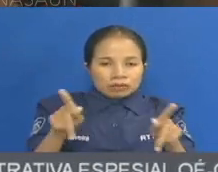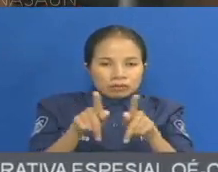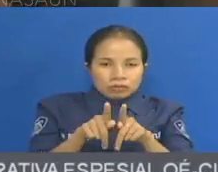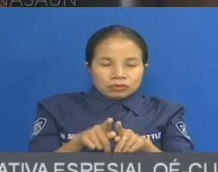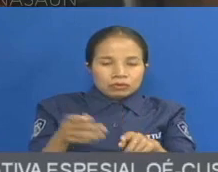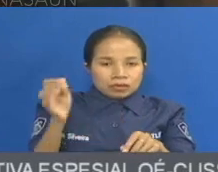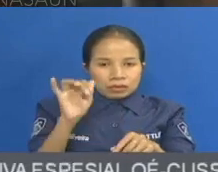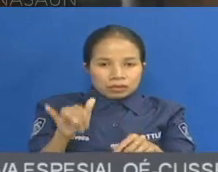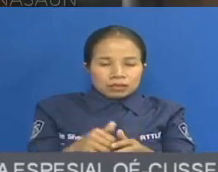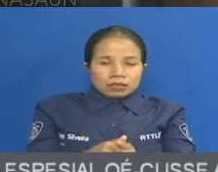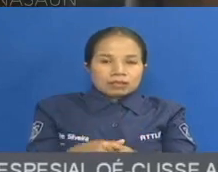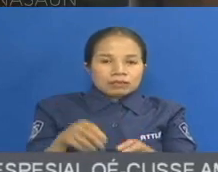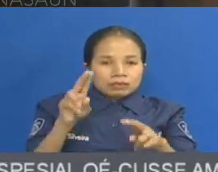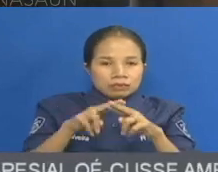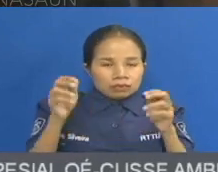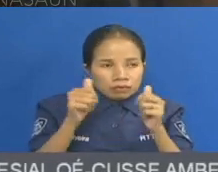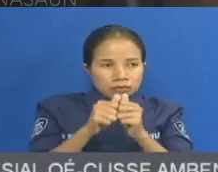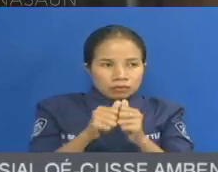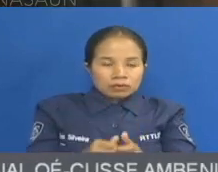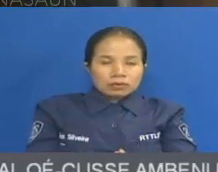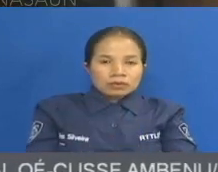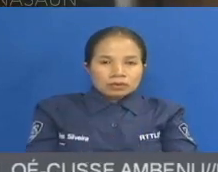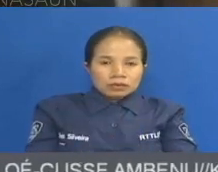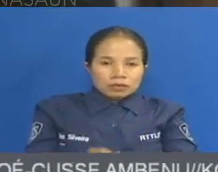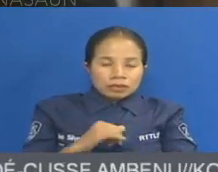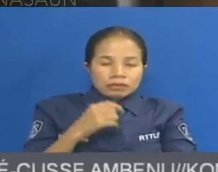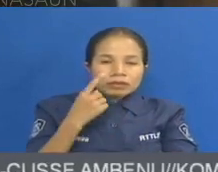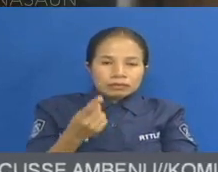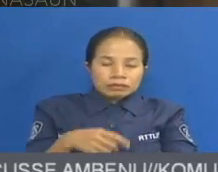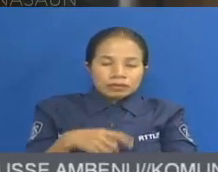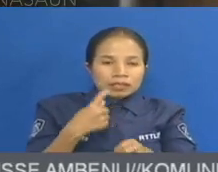Sira, e a minha turma moto, e ralo adianta para o tempo.